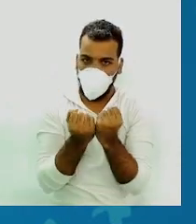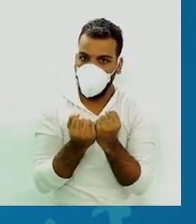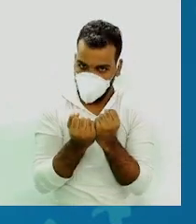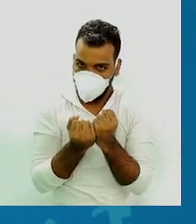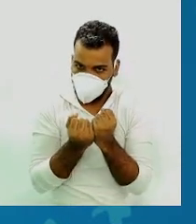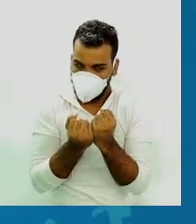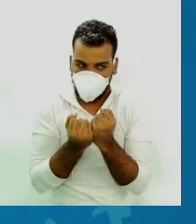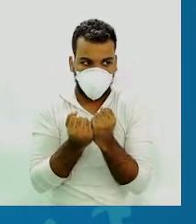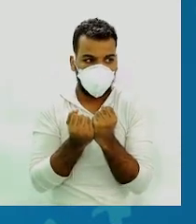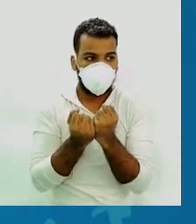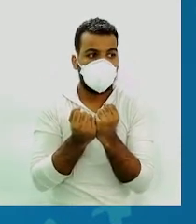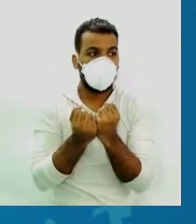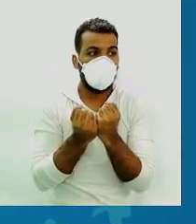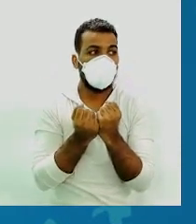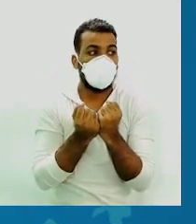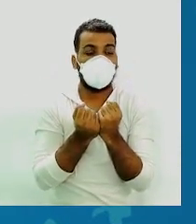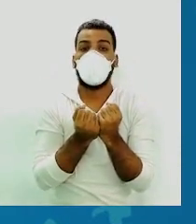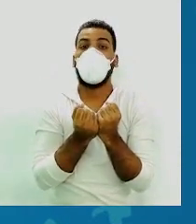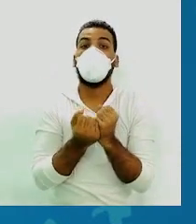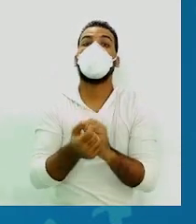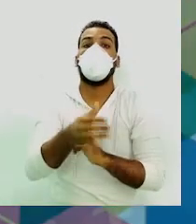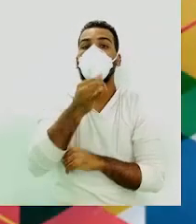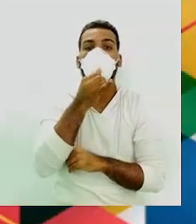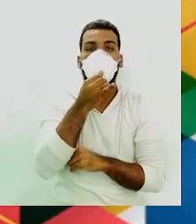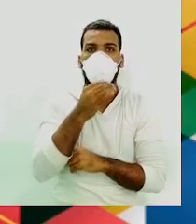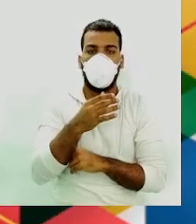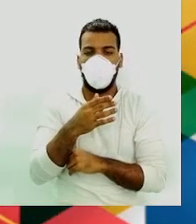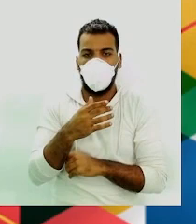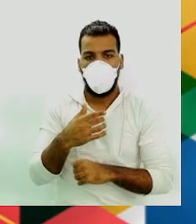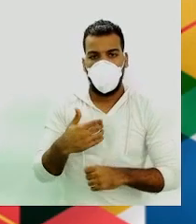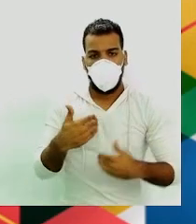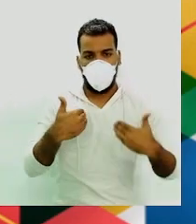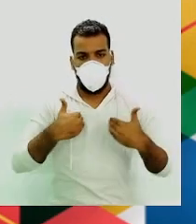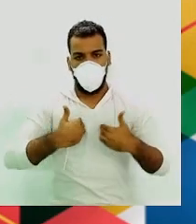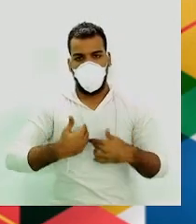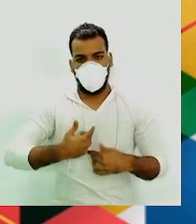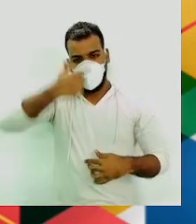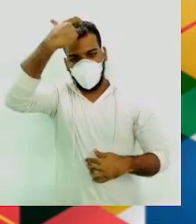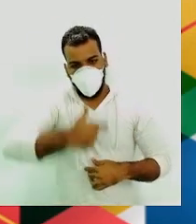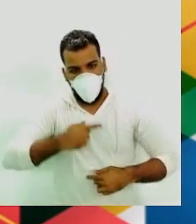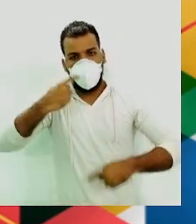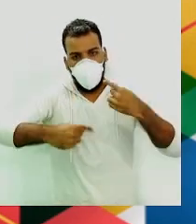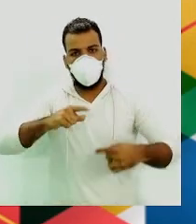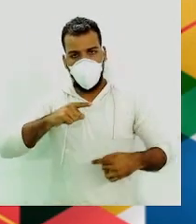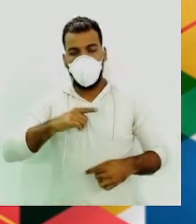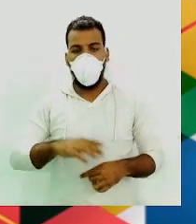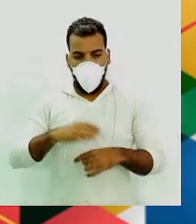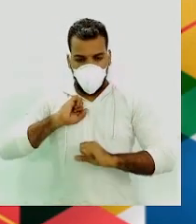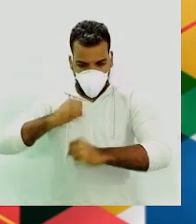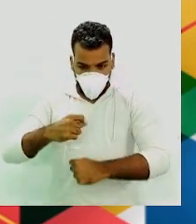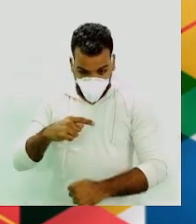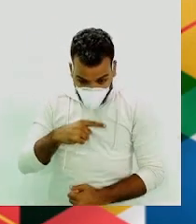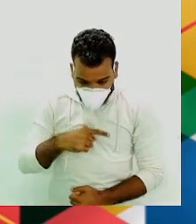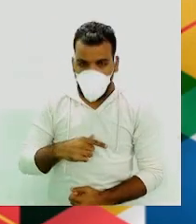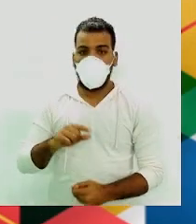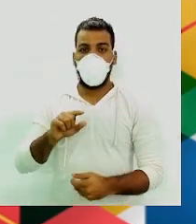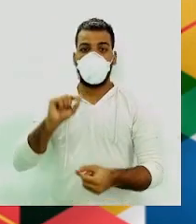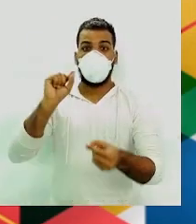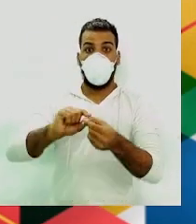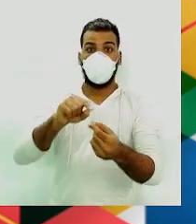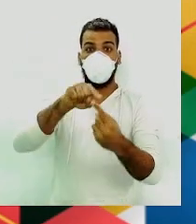Então, quando um ser político tem o poder em suas mãos, ele vai fazer três